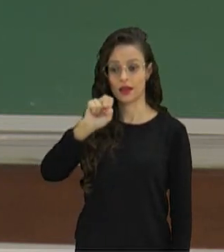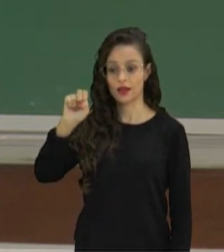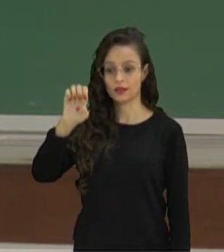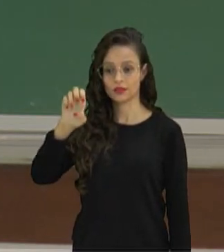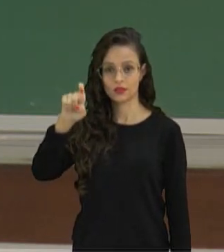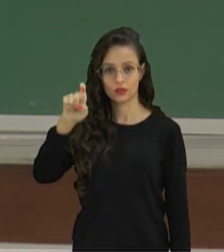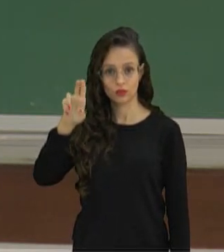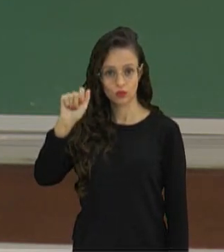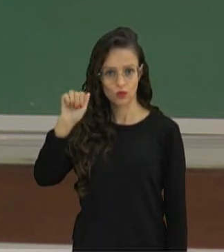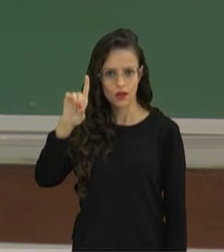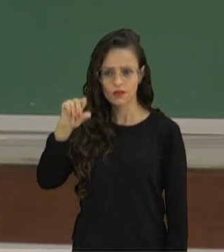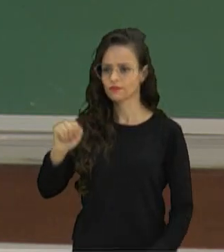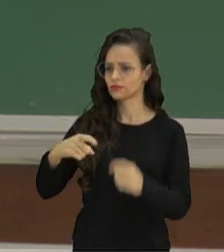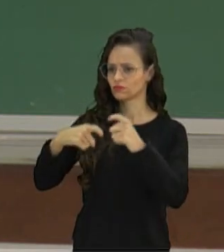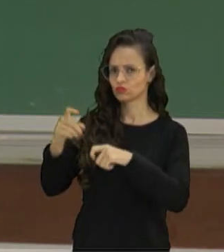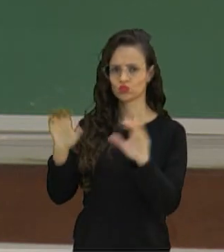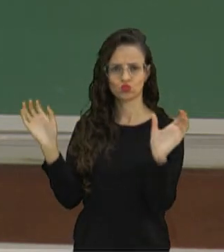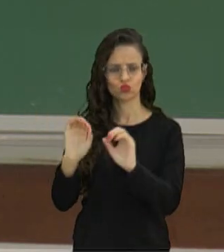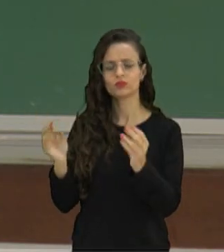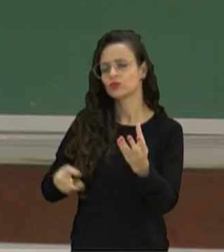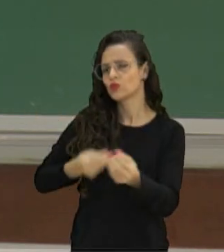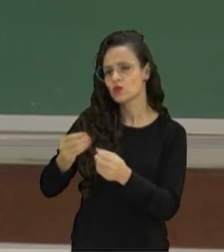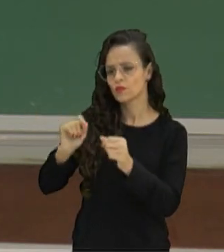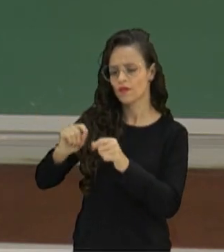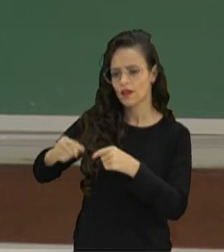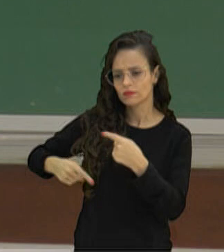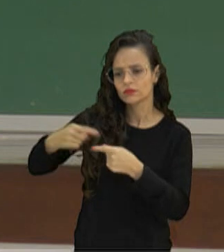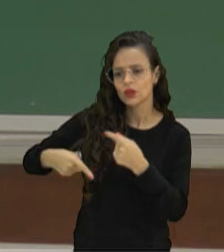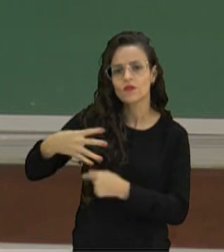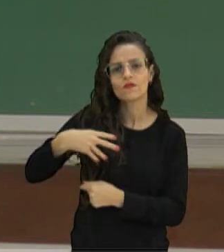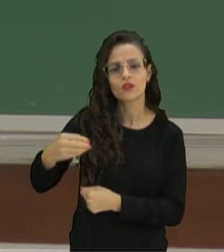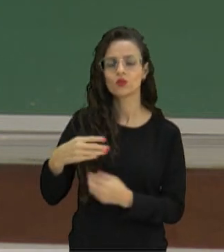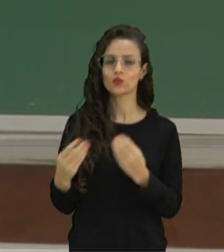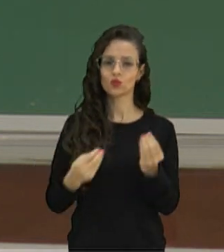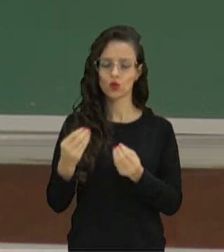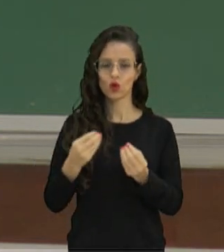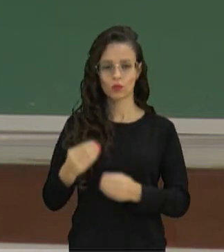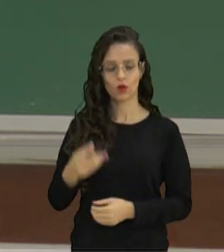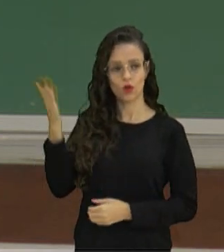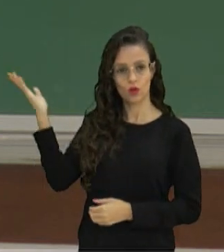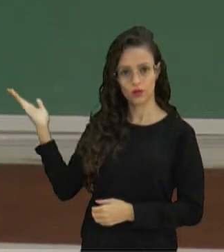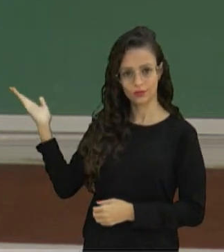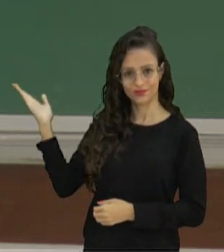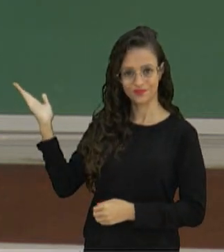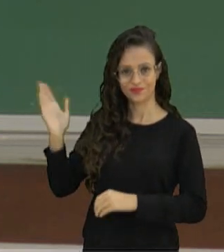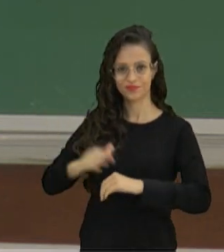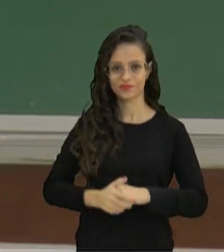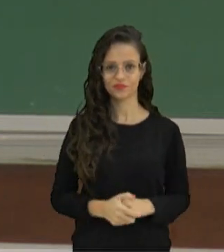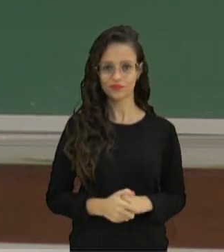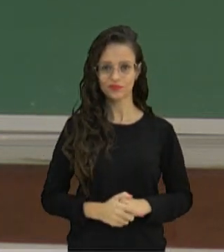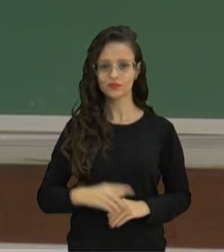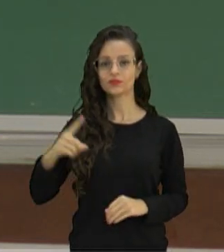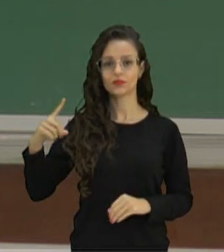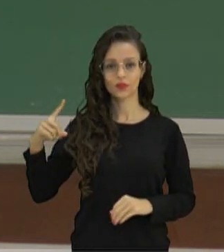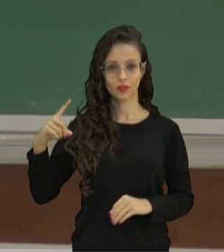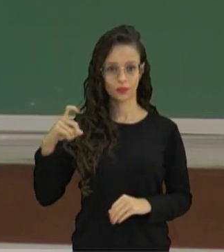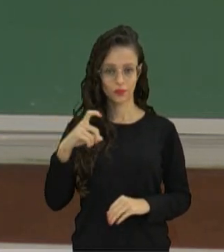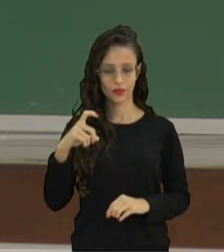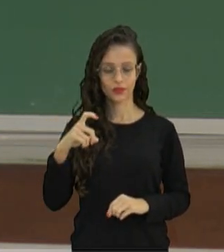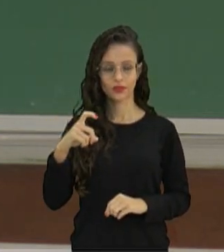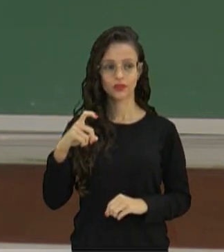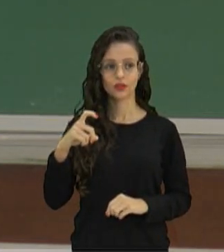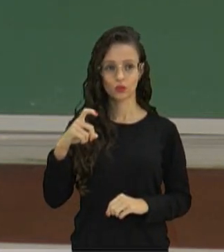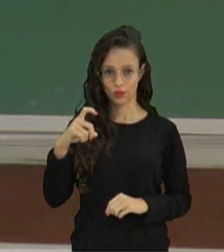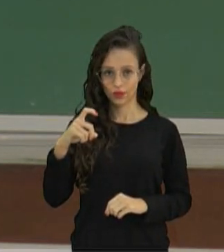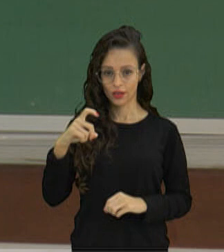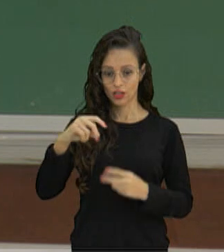coito, sem o sexo. Como que é feita essa reprodução? O desenho está mostrando aqui, ó. A bactéria, ela